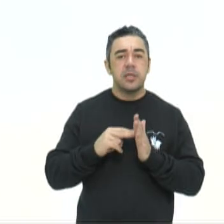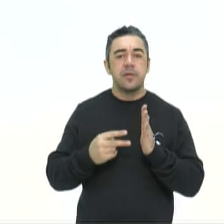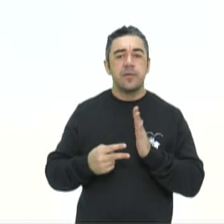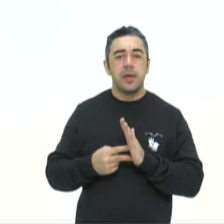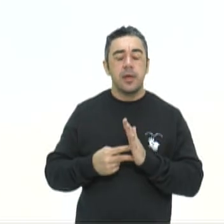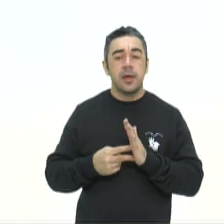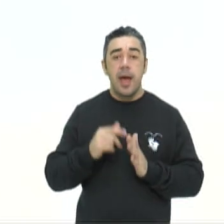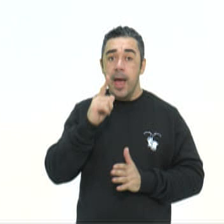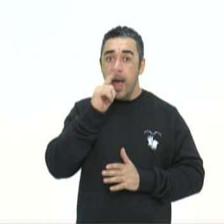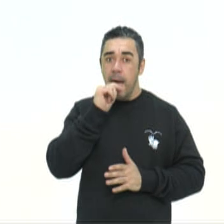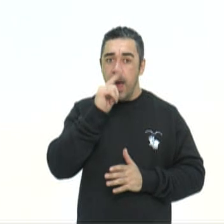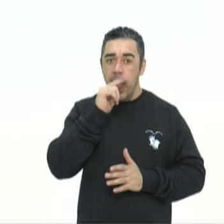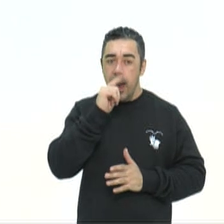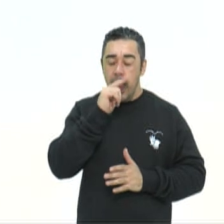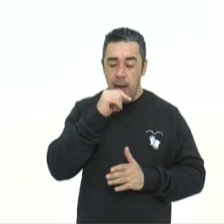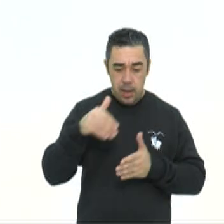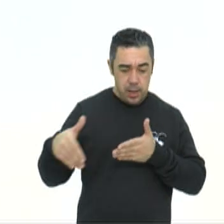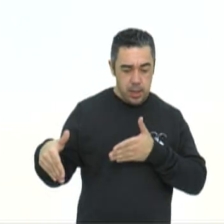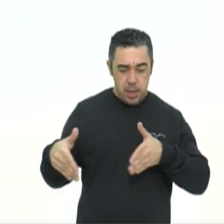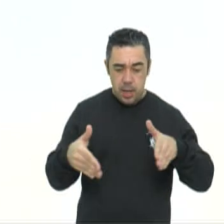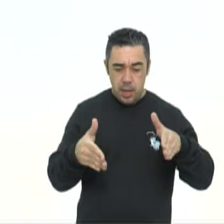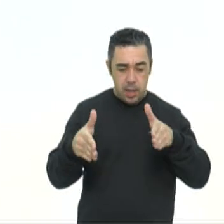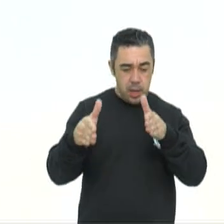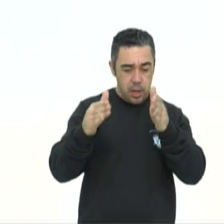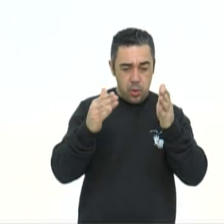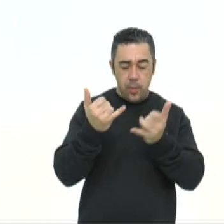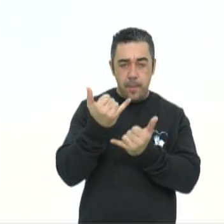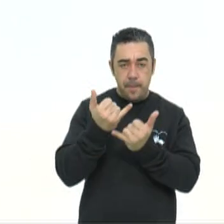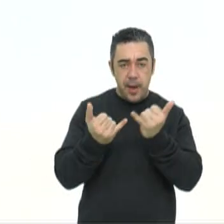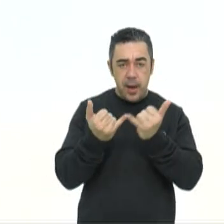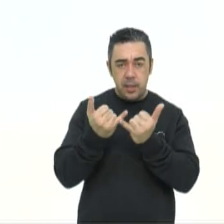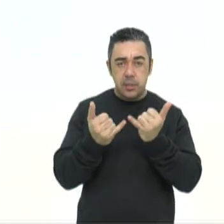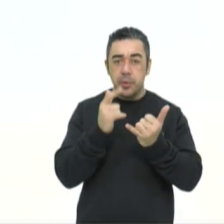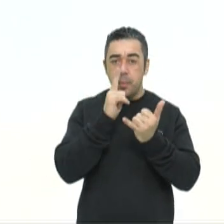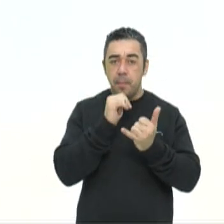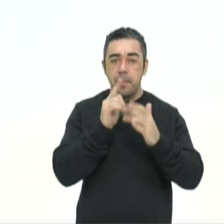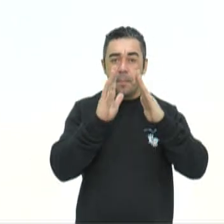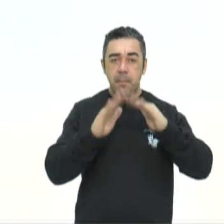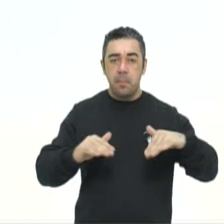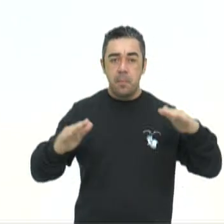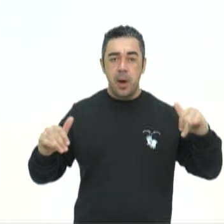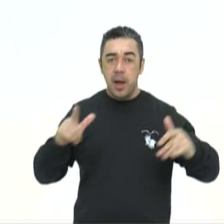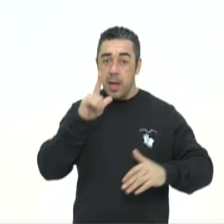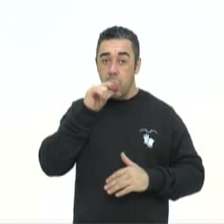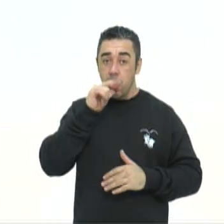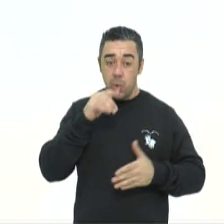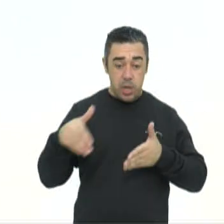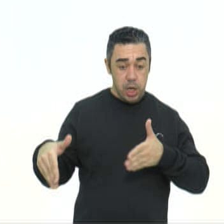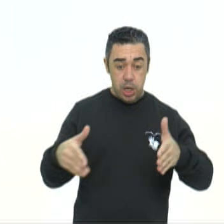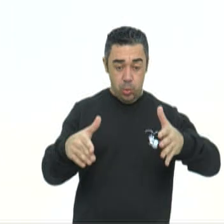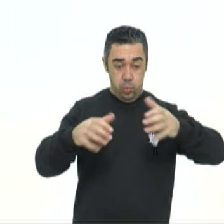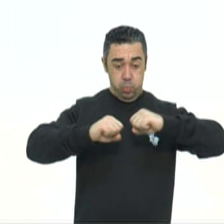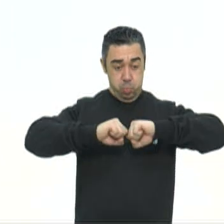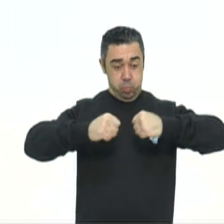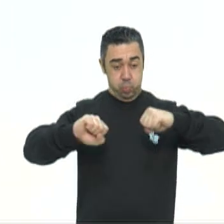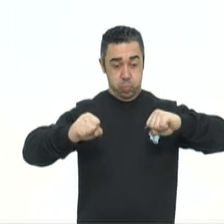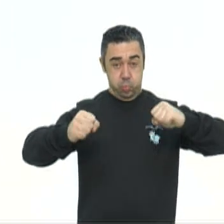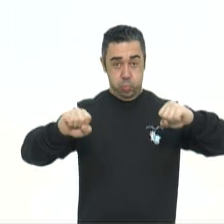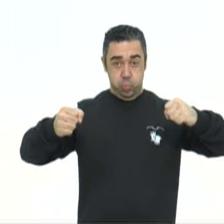semelhante ao mar. Então, o rio que é muito grande, muito extenso, e por